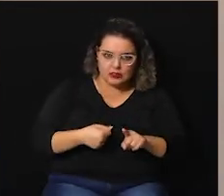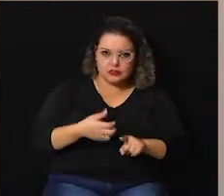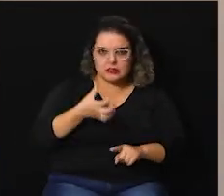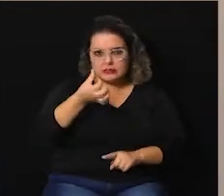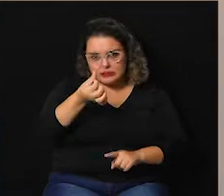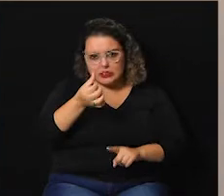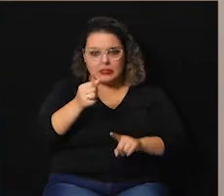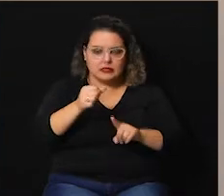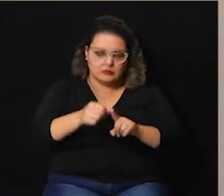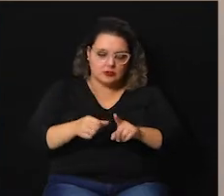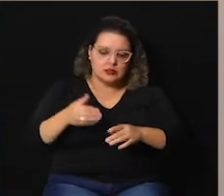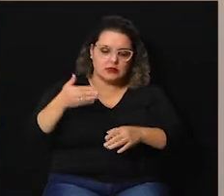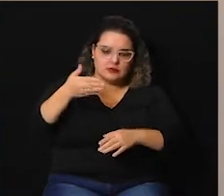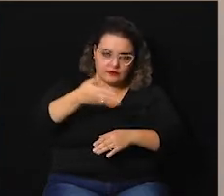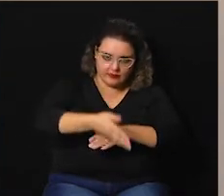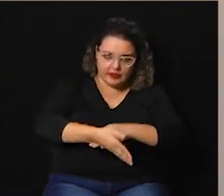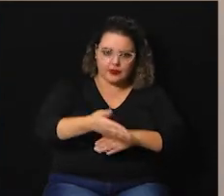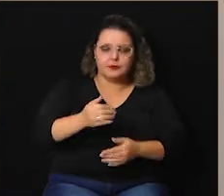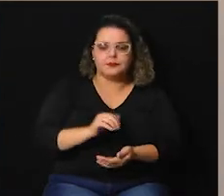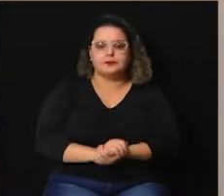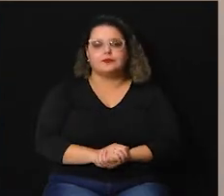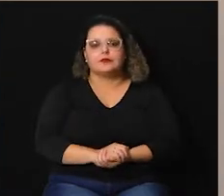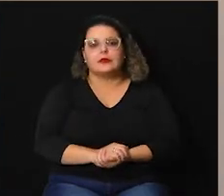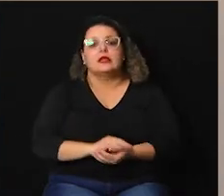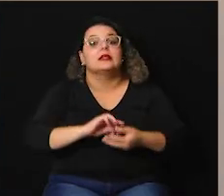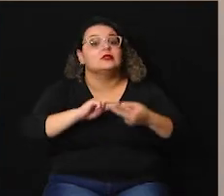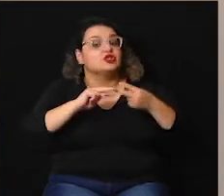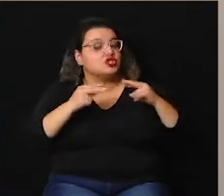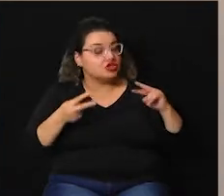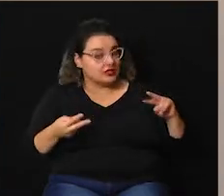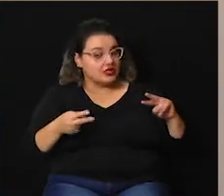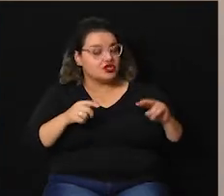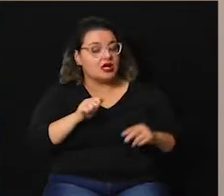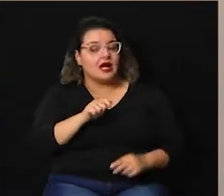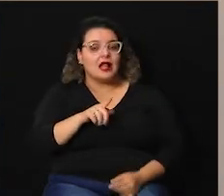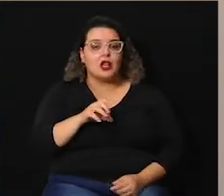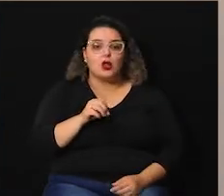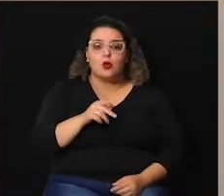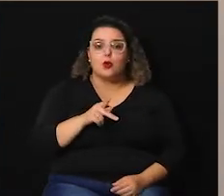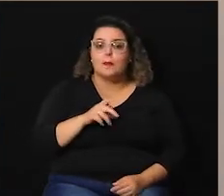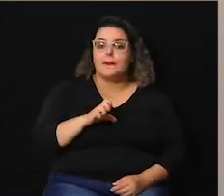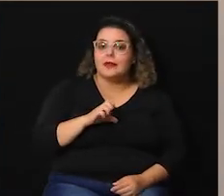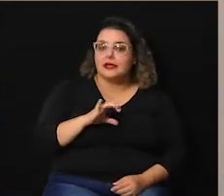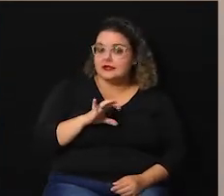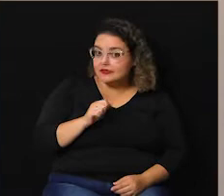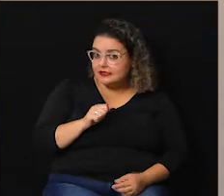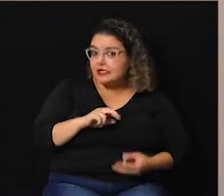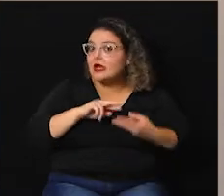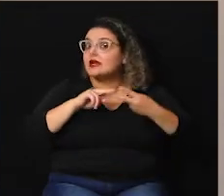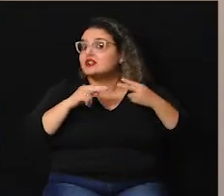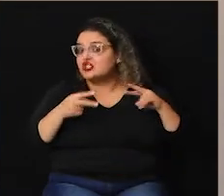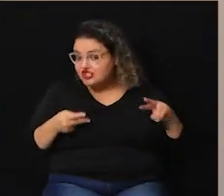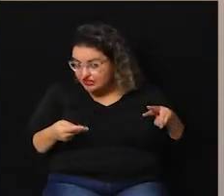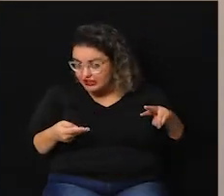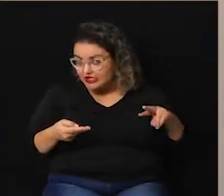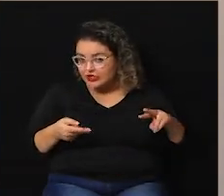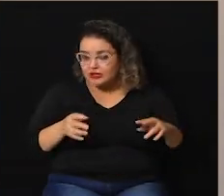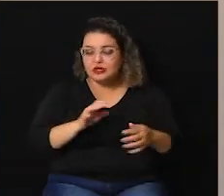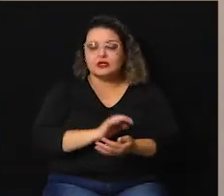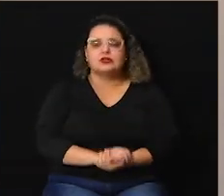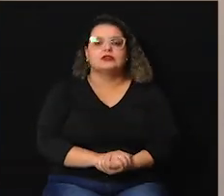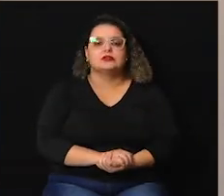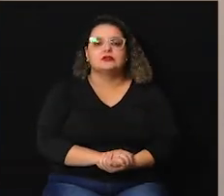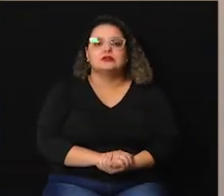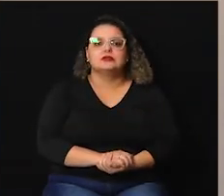meses. Isso para alopecia androgenética, tá? Eu estou falando de um protocolo de alopecia androgenética.